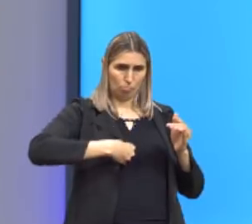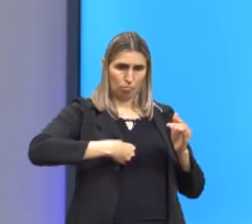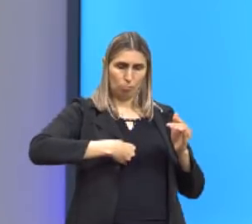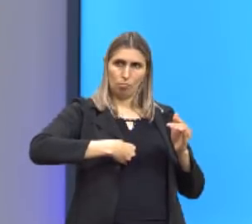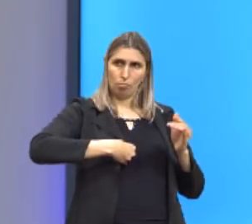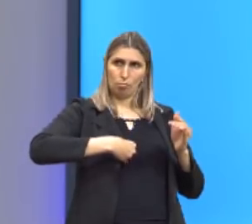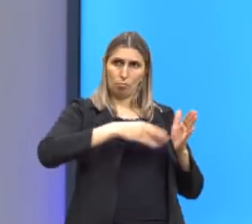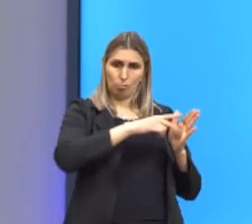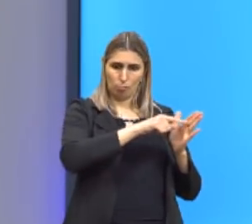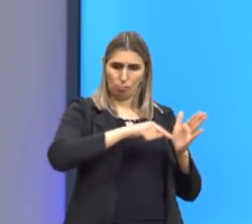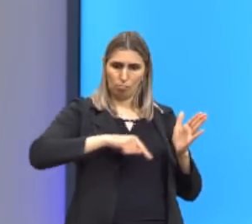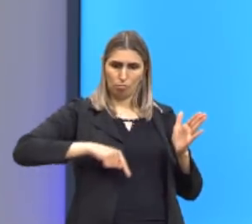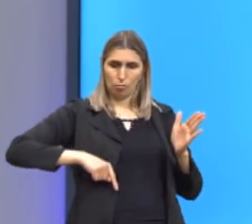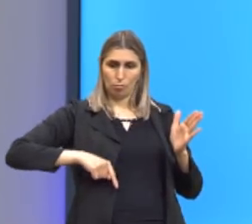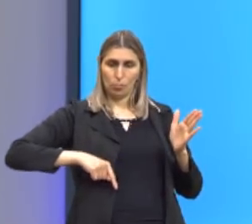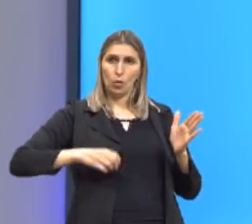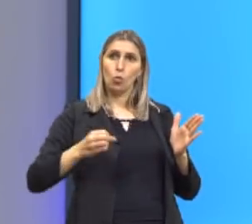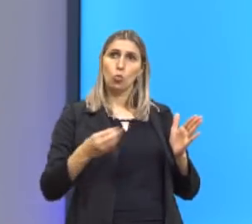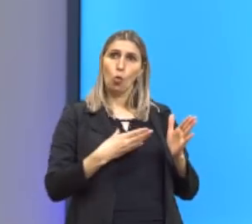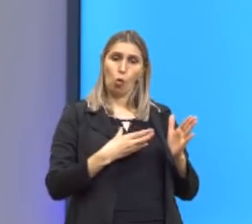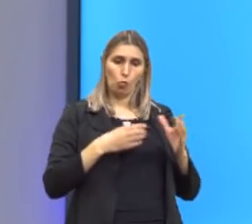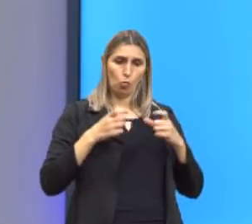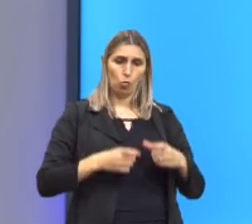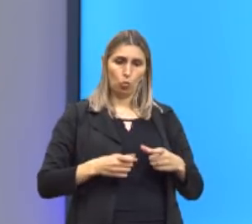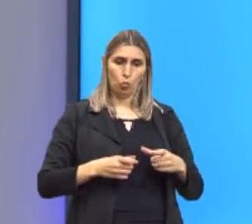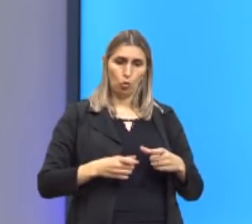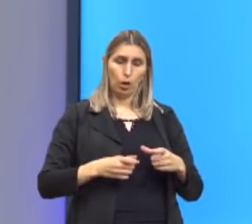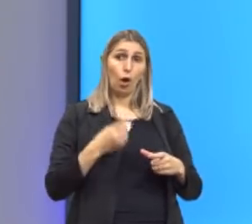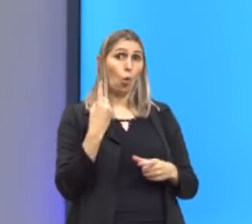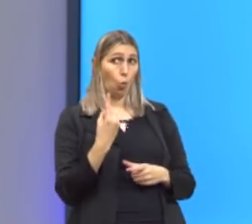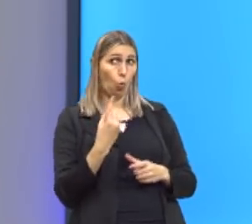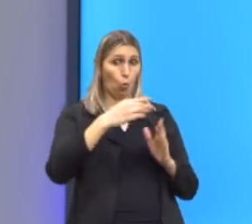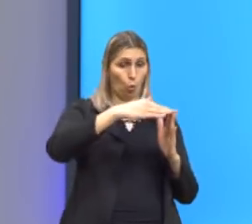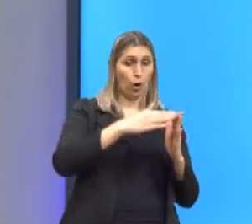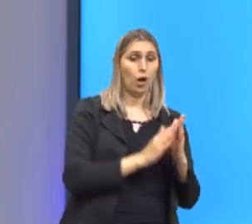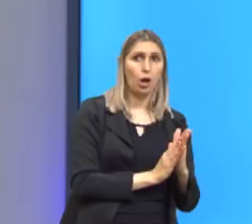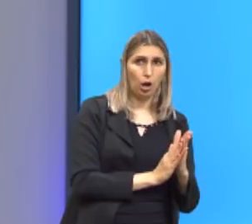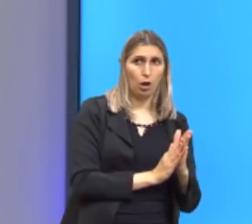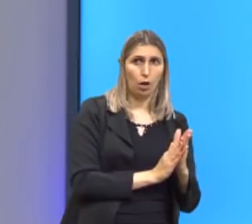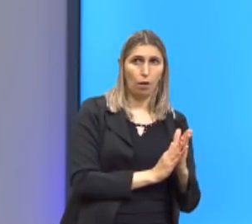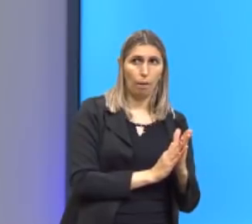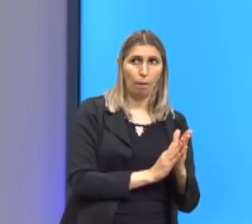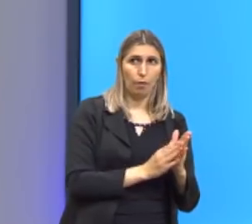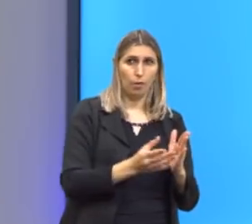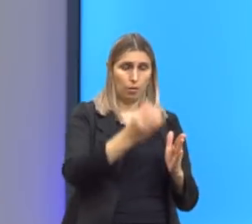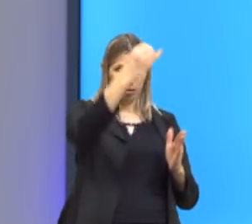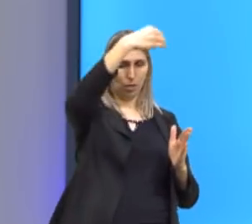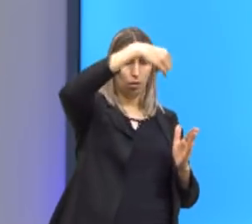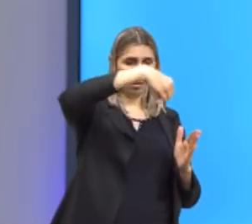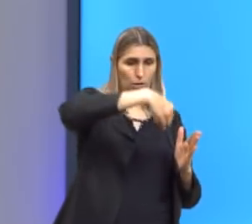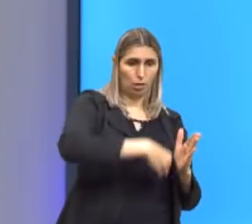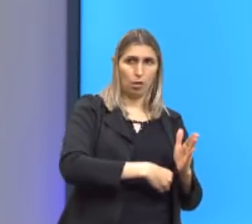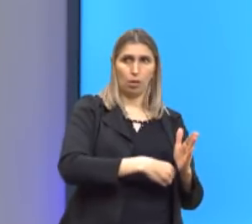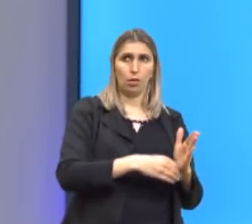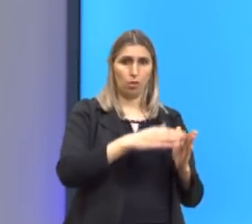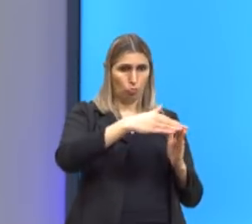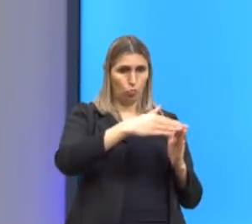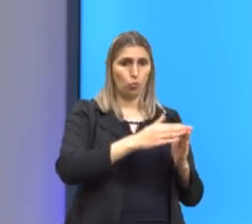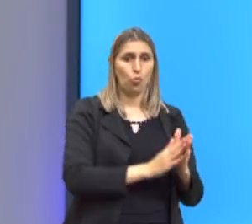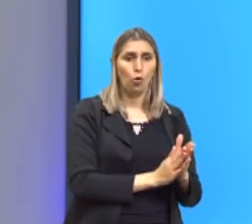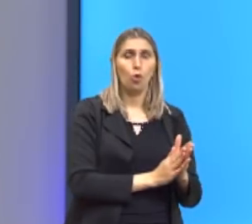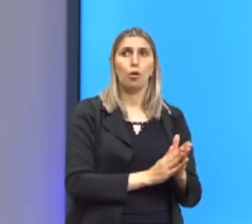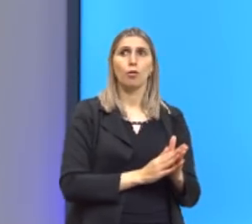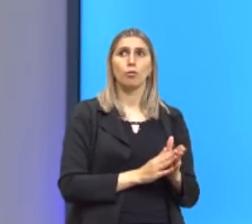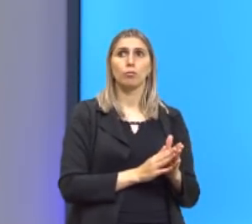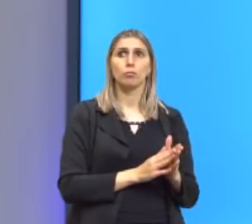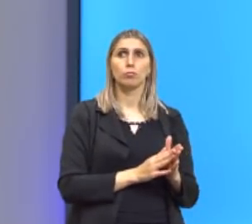espelho, a nova posição do espelho. Não são dois espelhos, é um espelho que fez, que desceu, tá? Que girou para baixo.